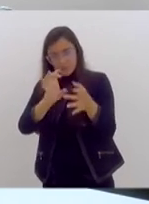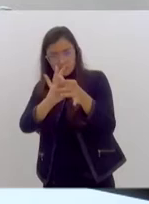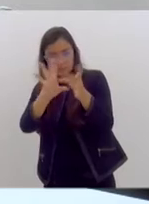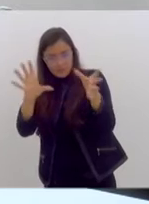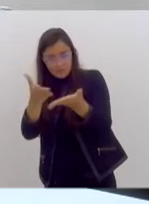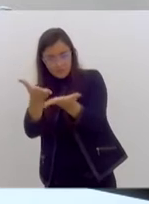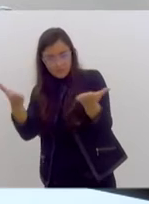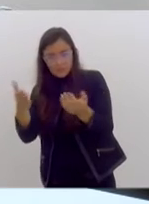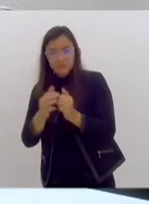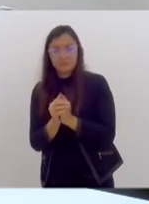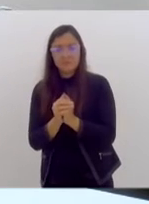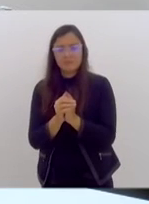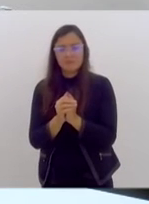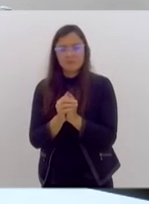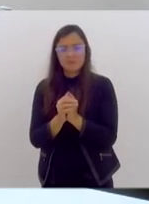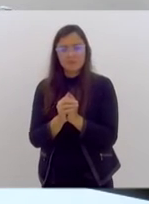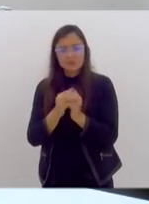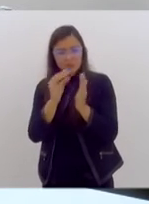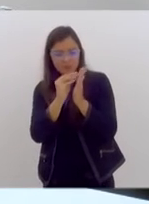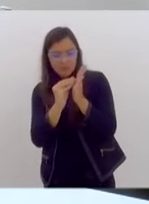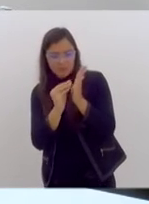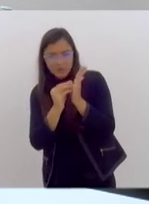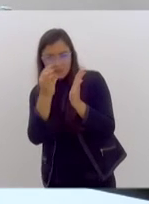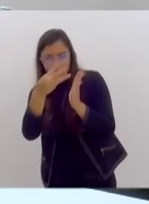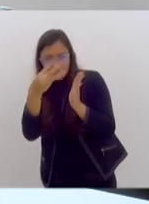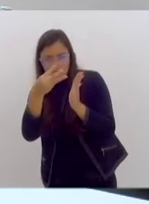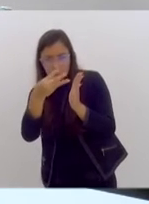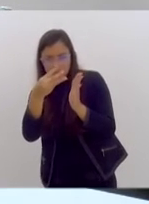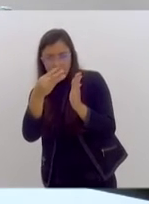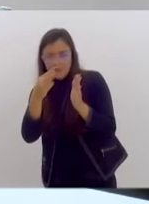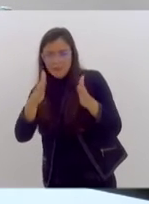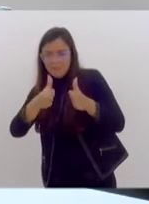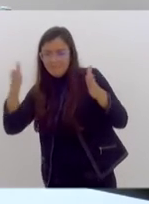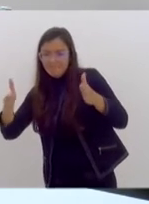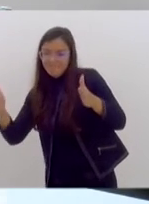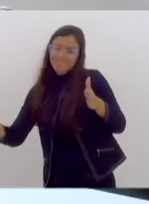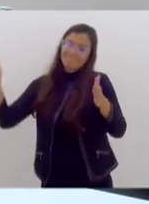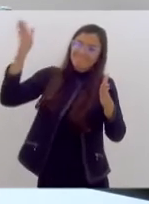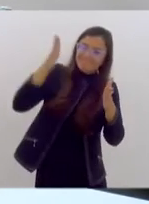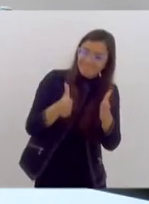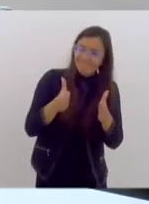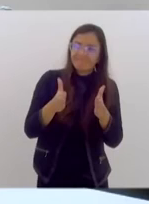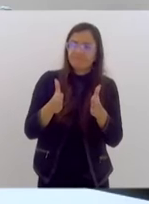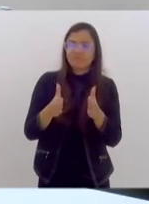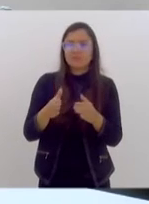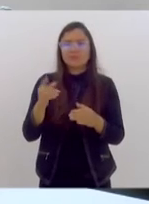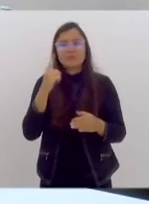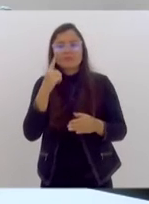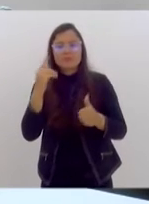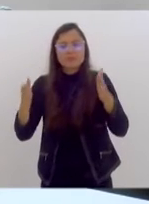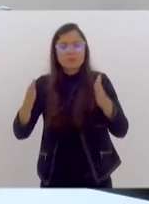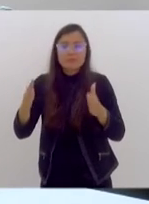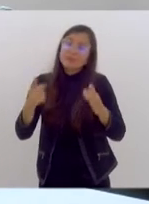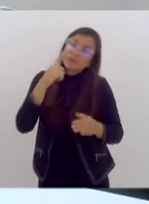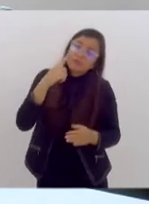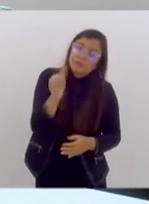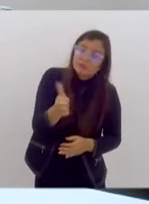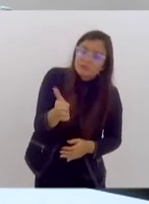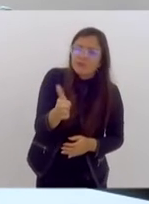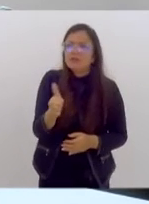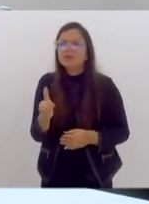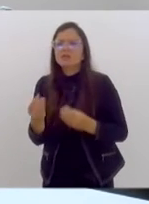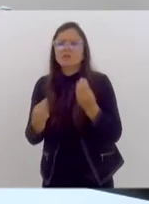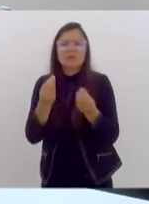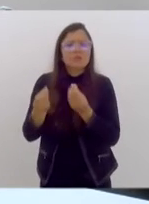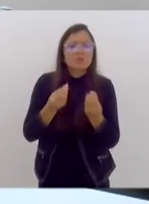em especial sua cláusula terceira vale dizer de modo reduzir o tempo de vigência da concessão para prazo que permitam poder concedente avaliar alternativas como reinstatização